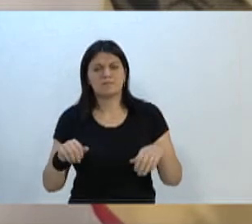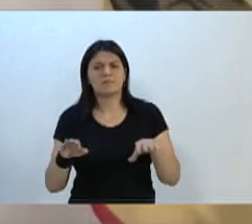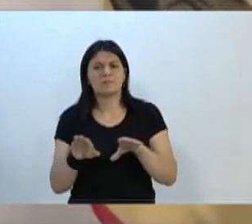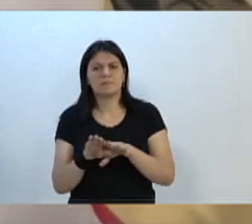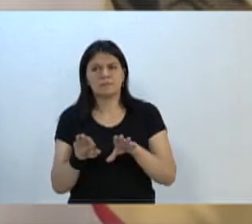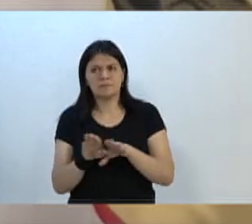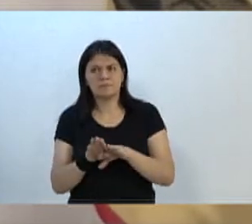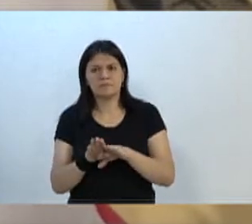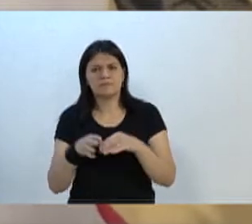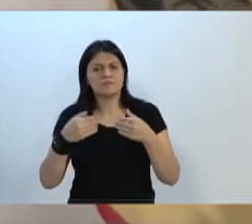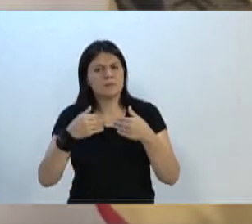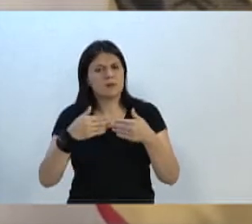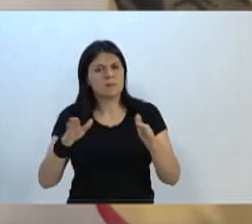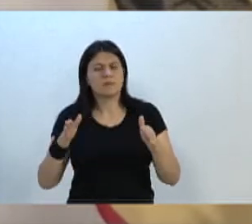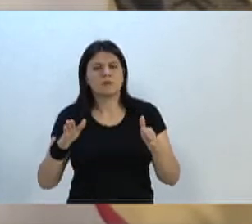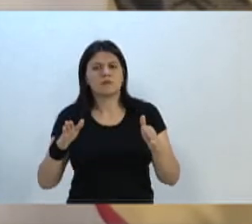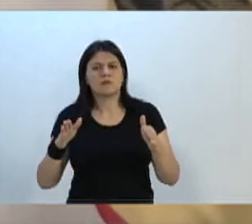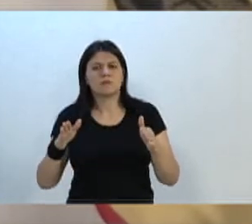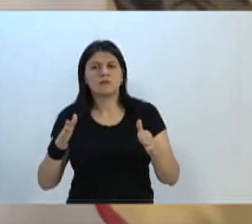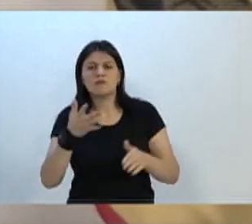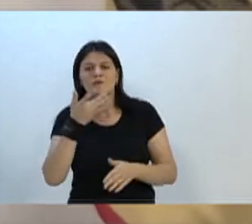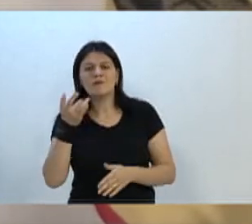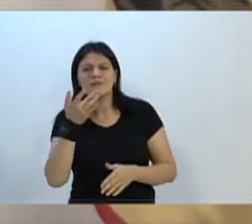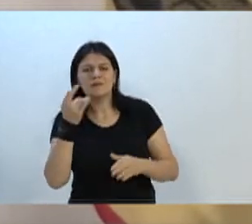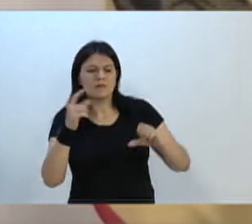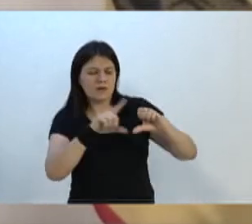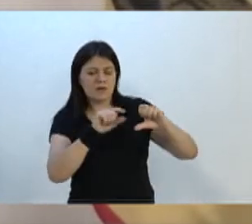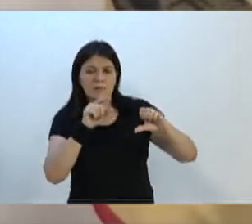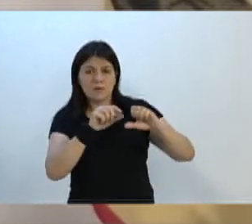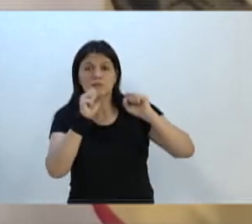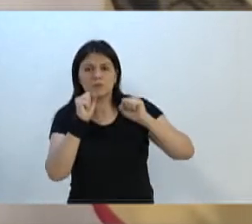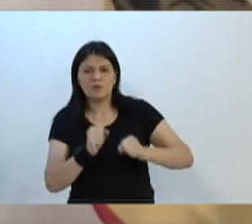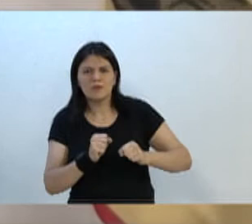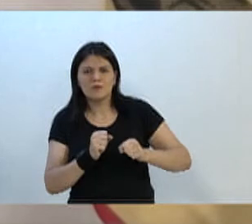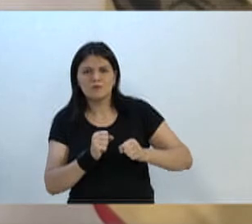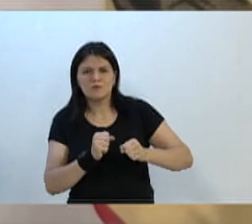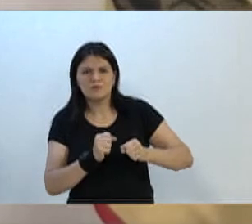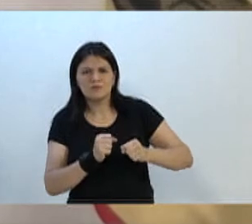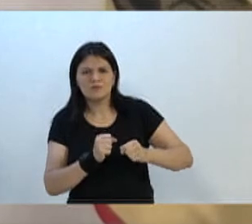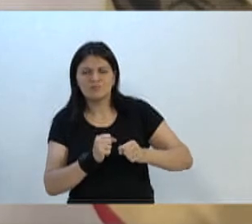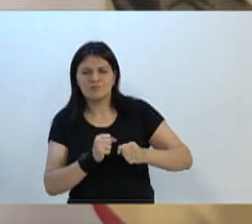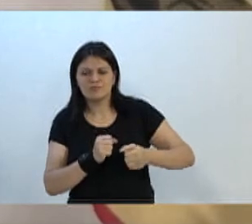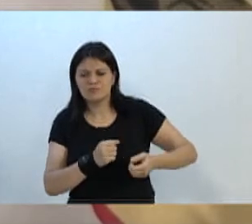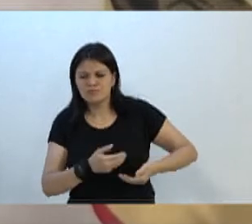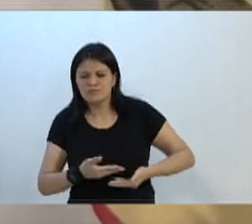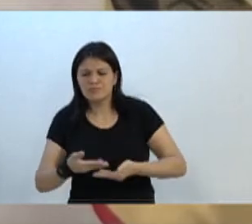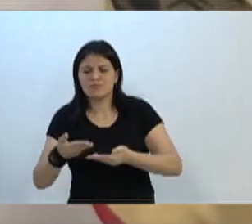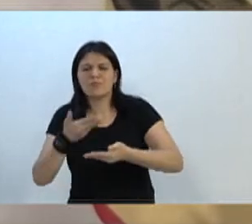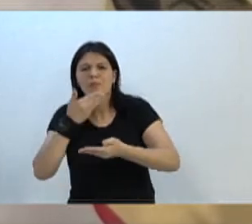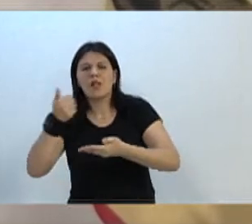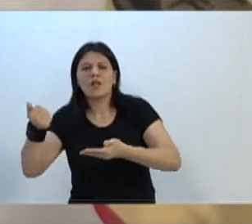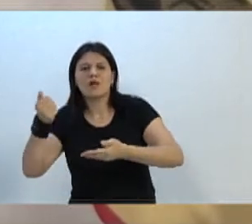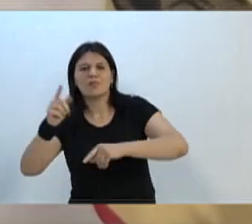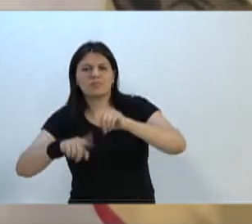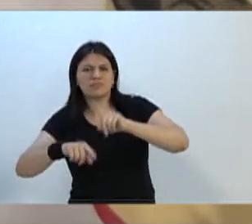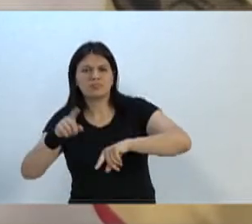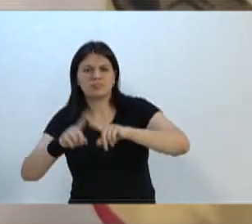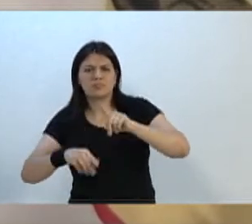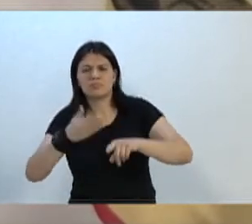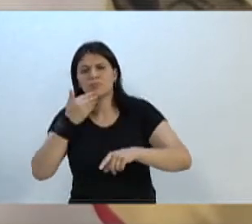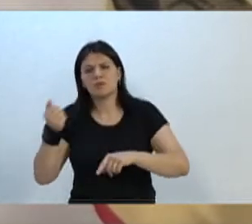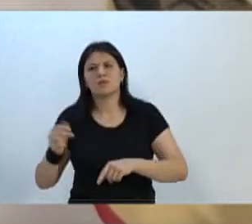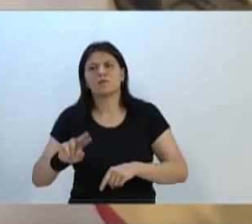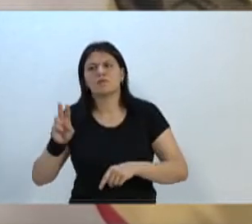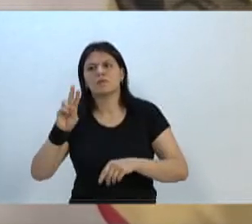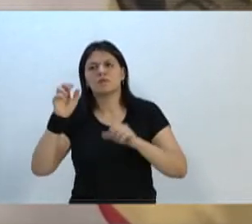abrir espaço e facilitar que as empresas possam oferecer melhores serviços e melhores preços para que a gente